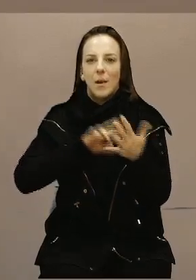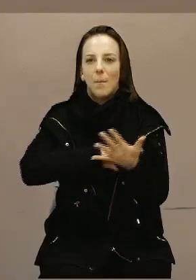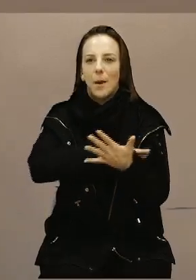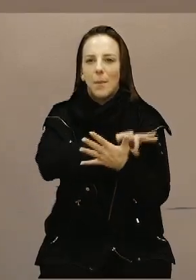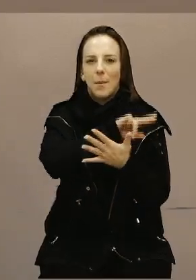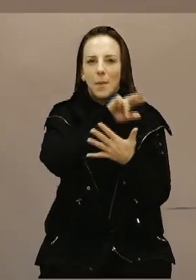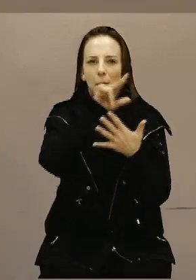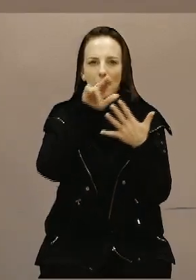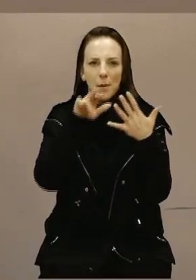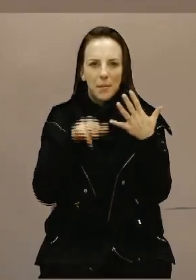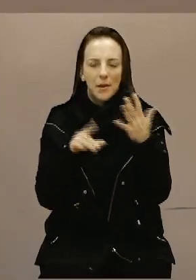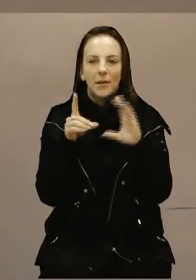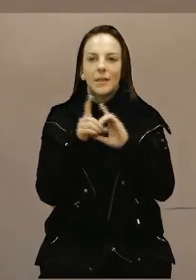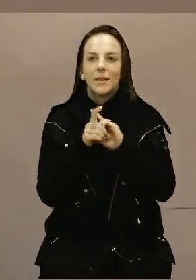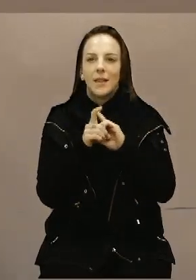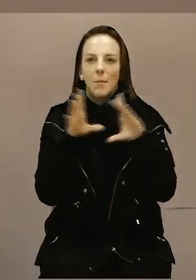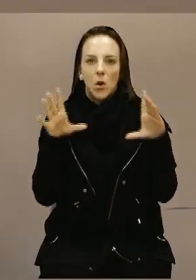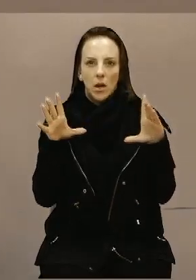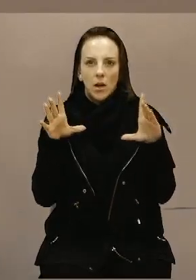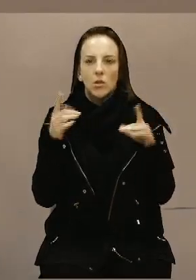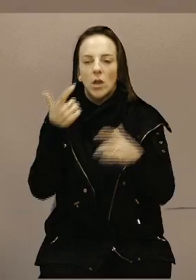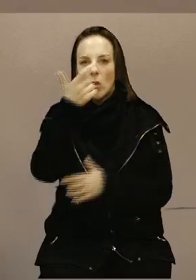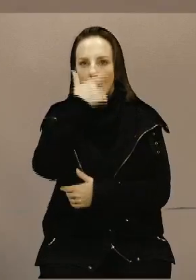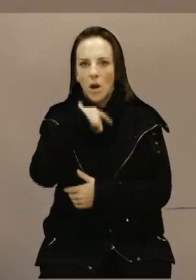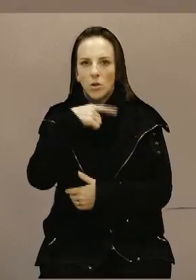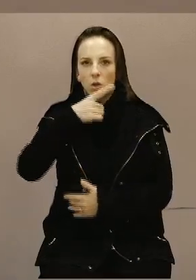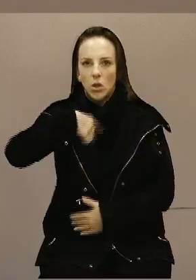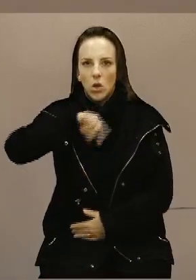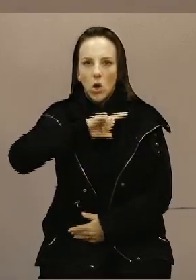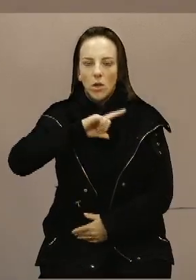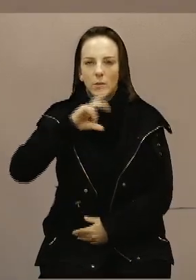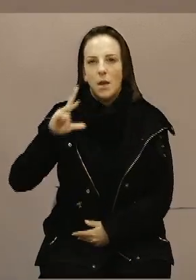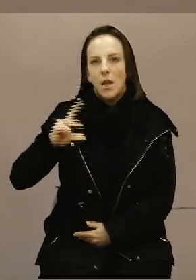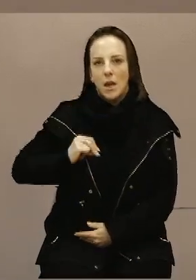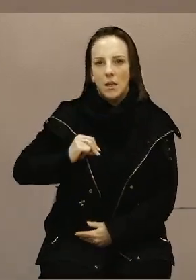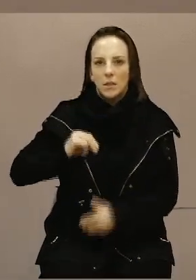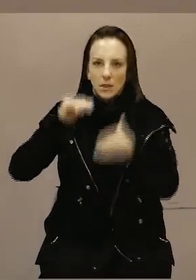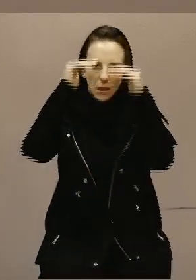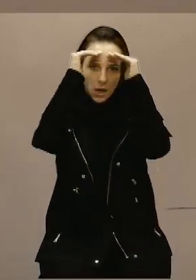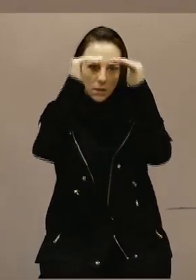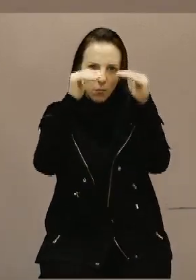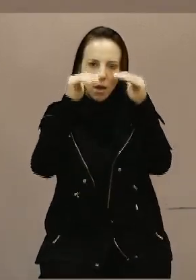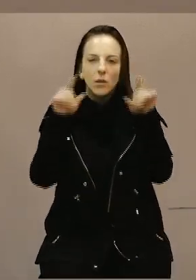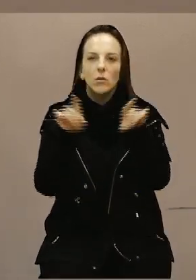uma casa democrática, e eu entendo que nós merecemos o respeito também.